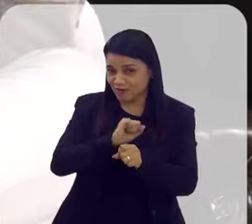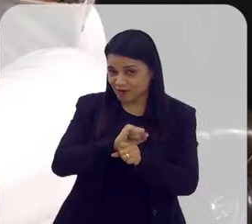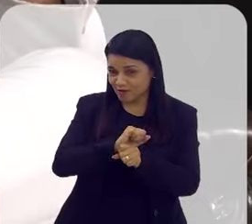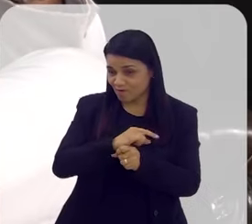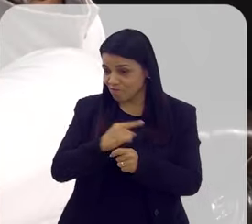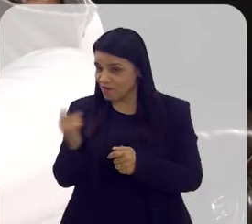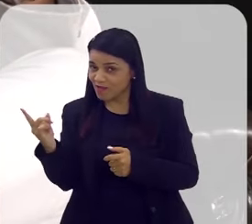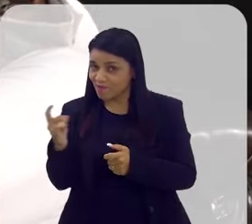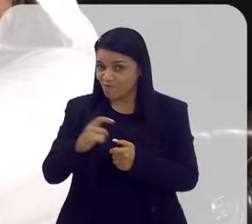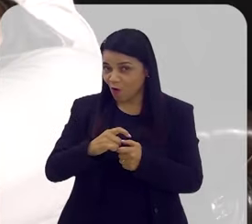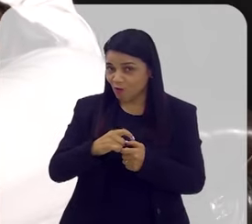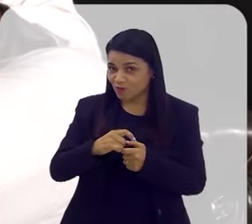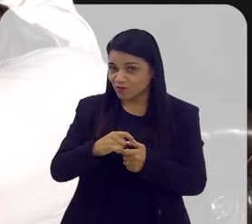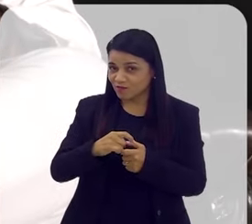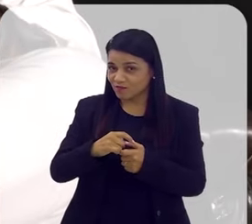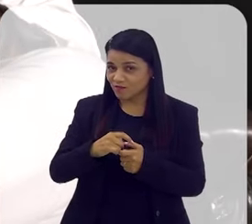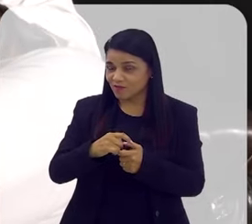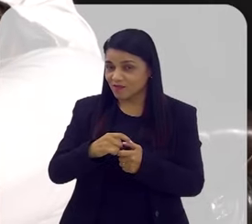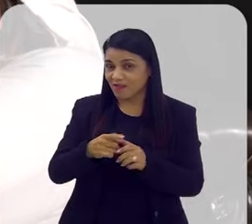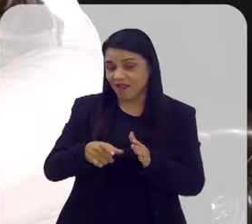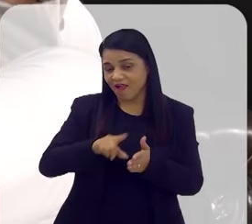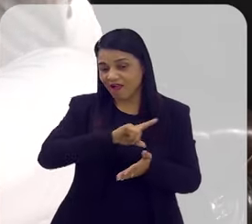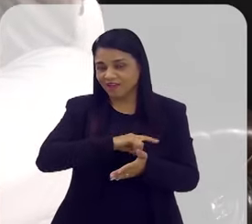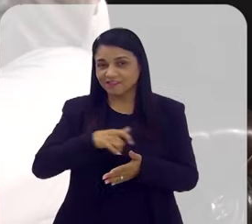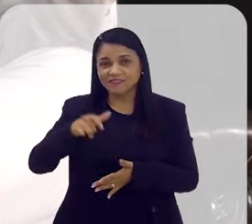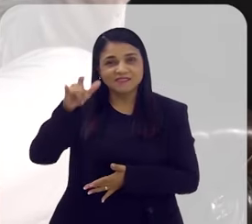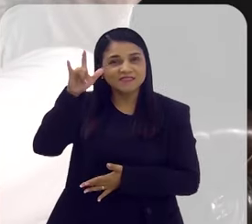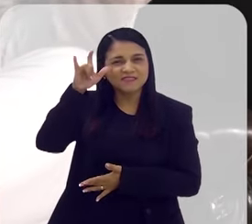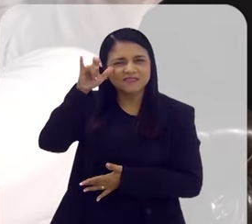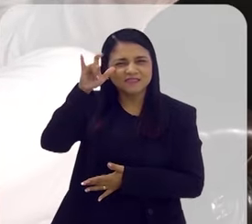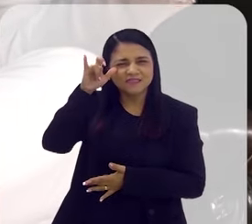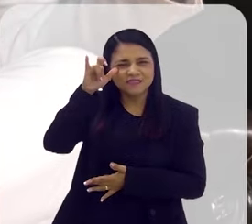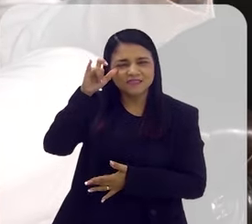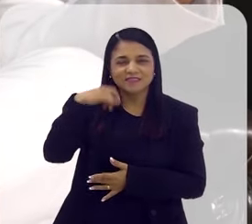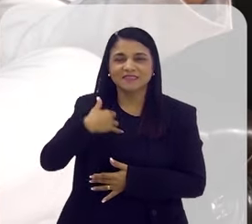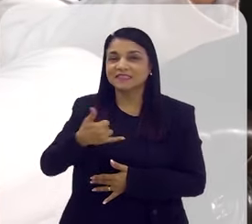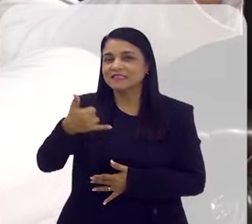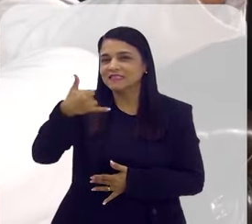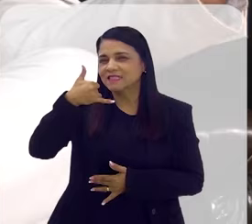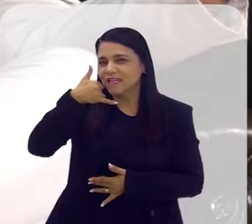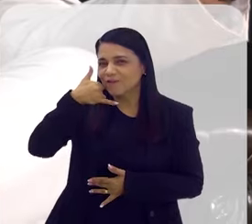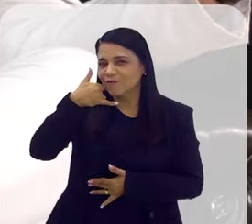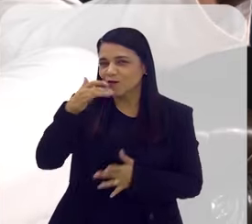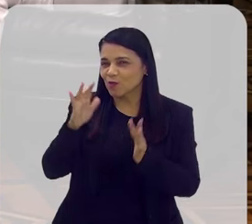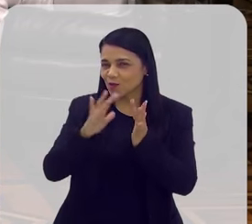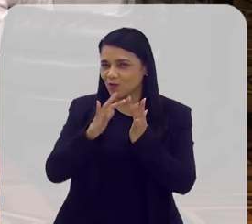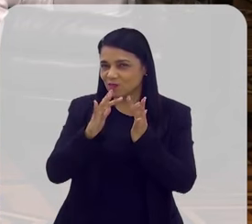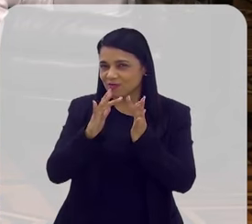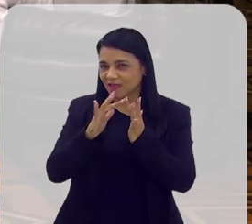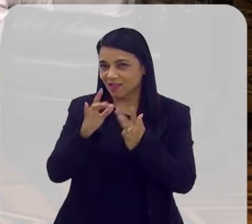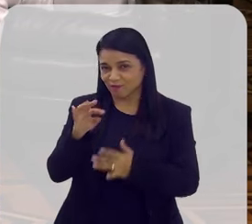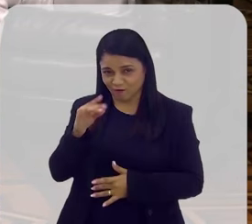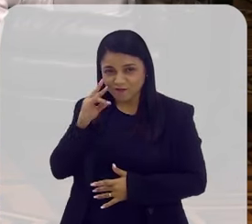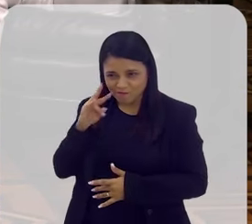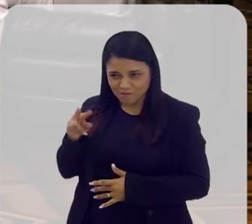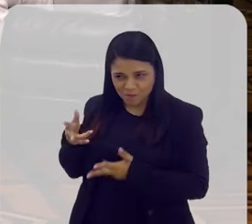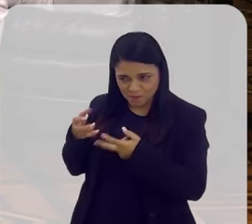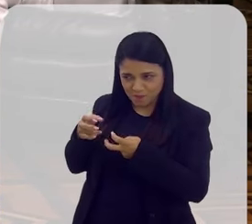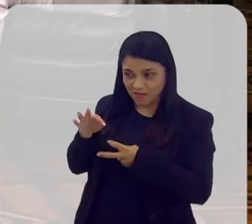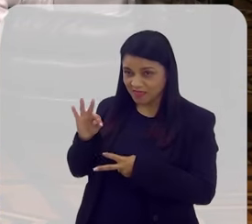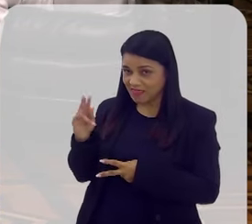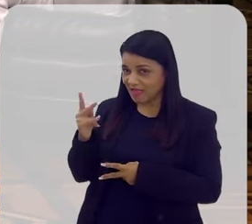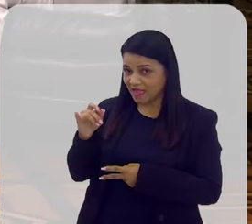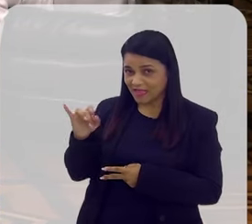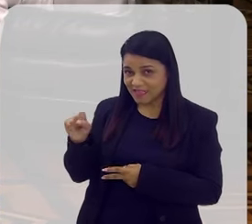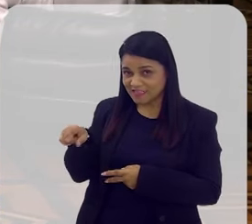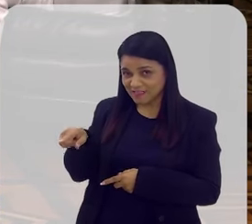É um pé lá e outro cá, mas antes eu quero que você dê o seu Instagram, né? Seu telefone para contato. Você viu que a